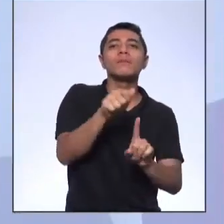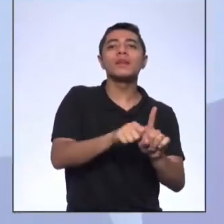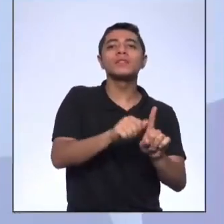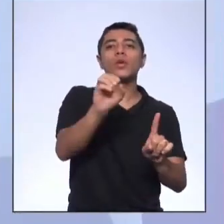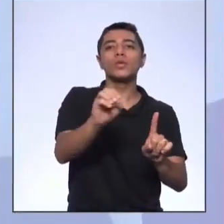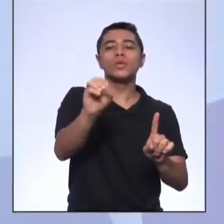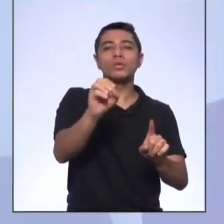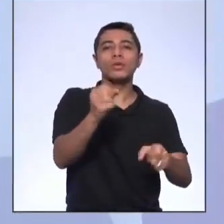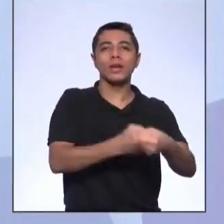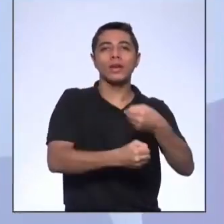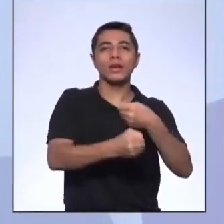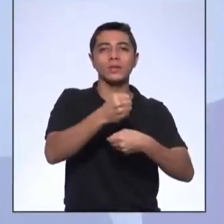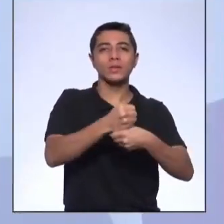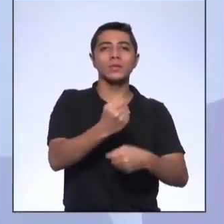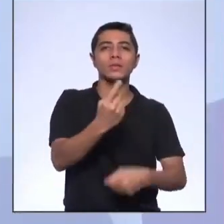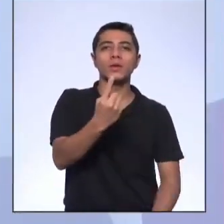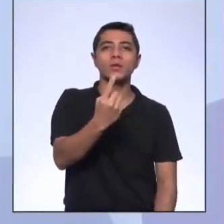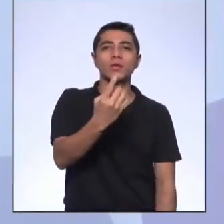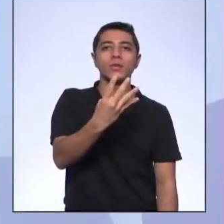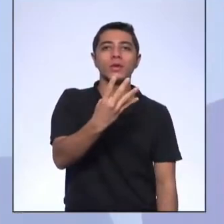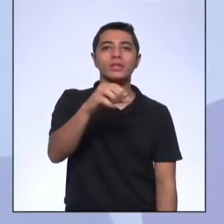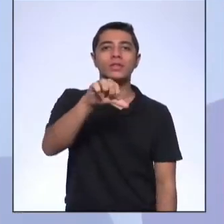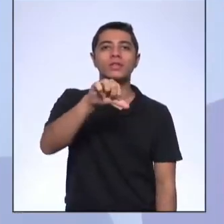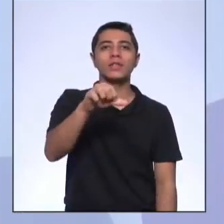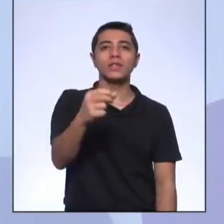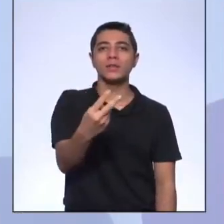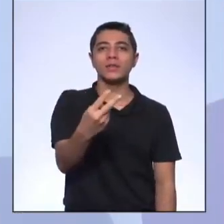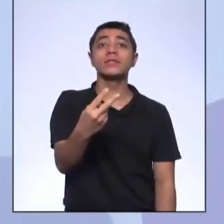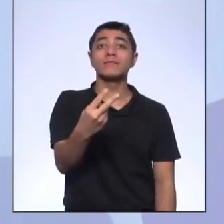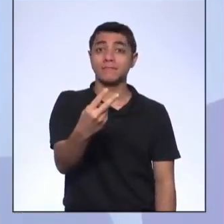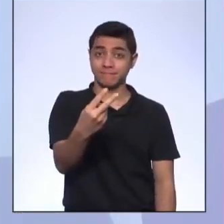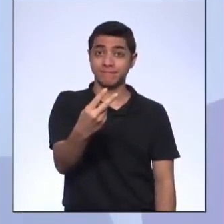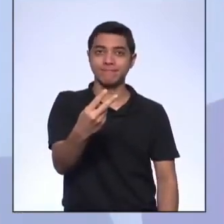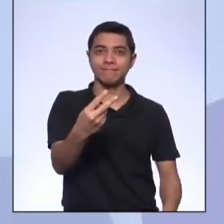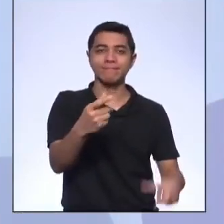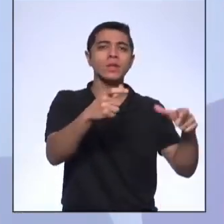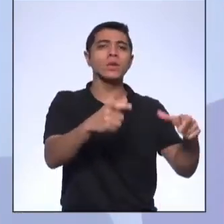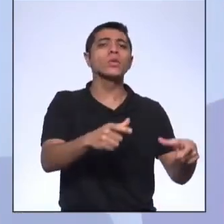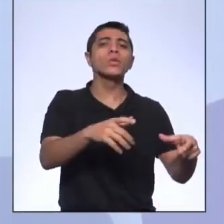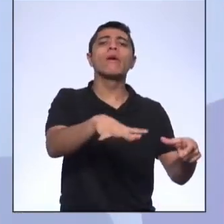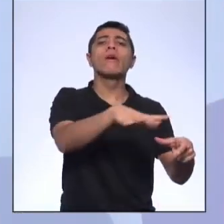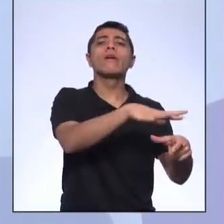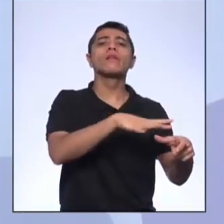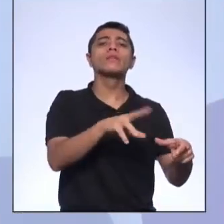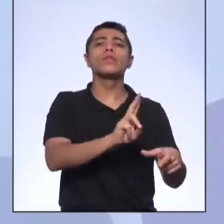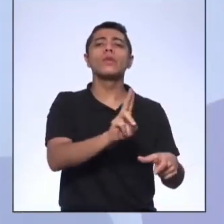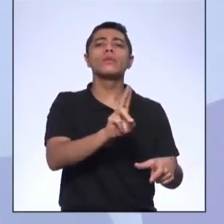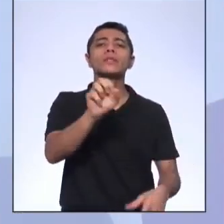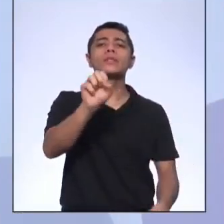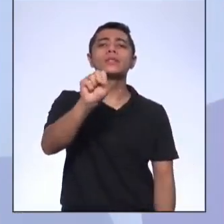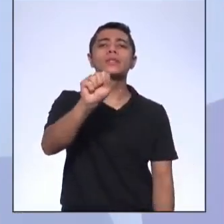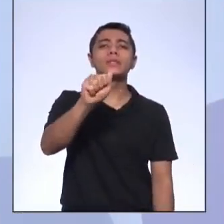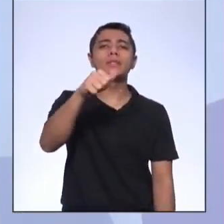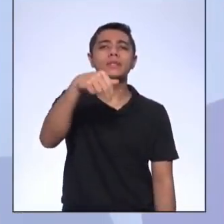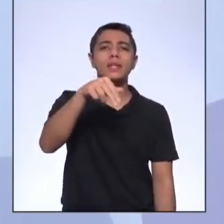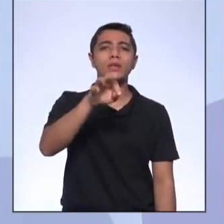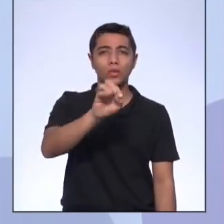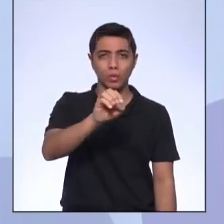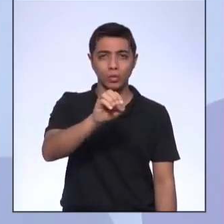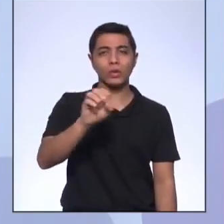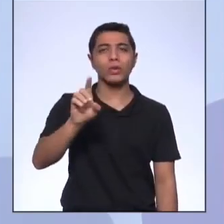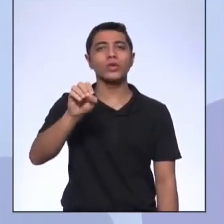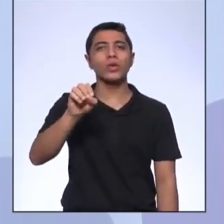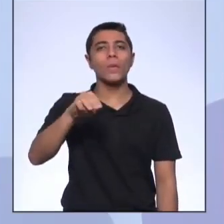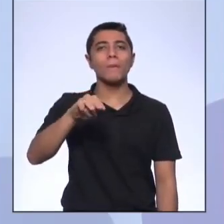né? Aqui na região de Santo Domingo, né? E outros navegadores no futuro